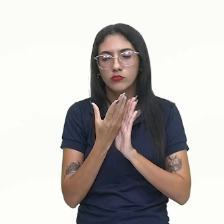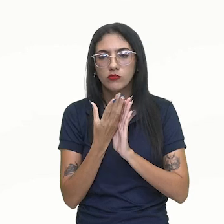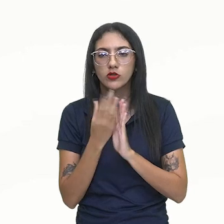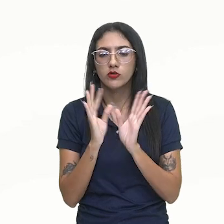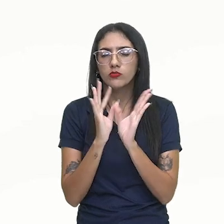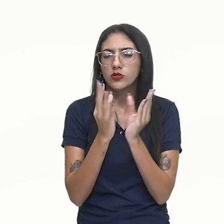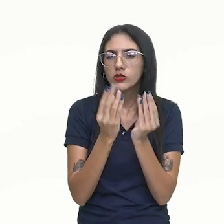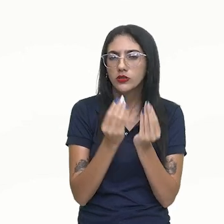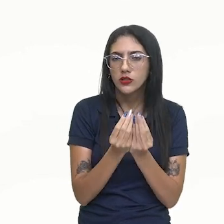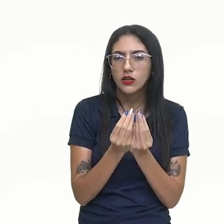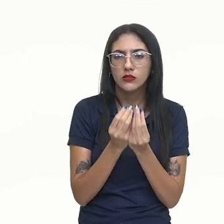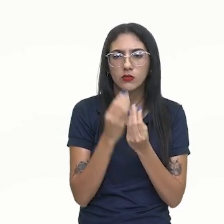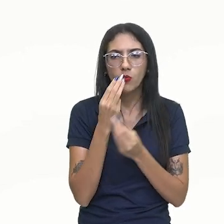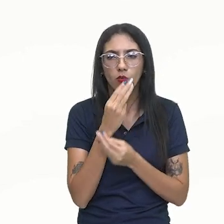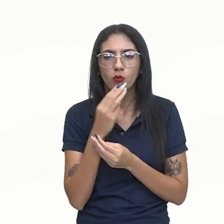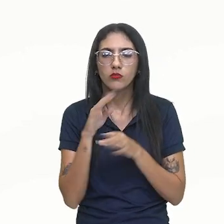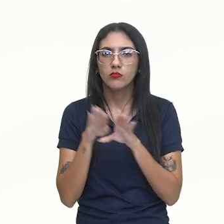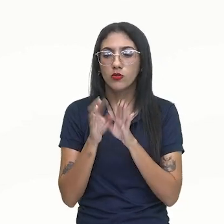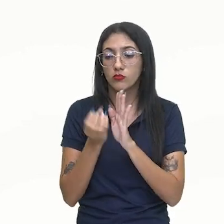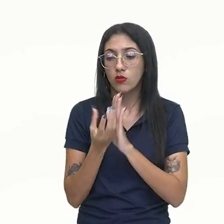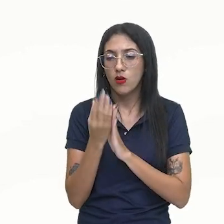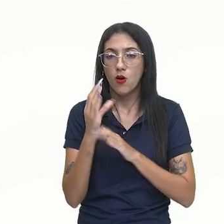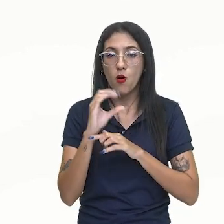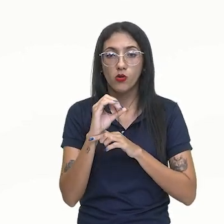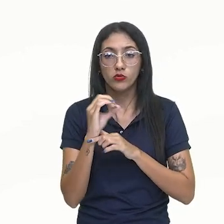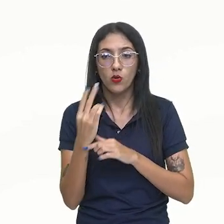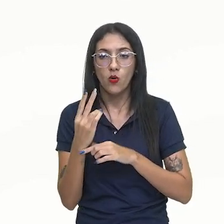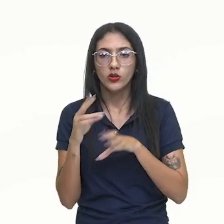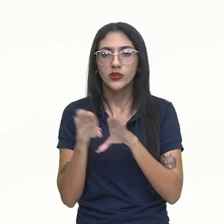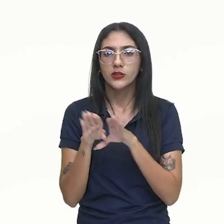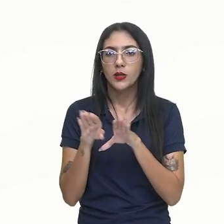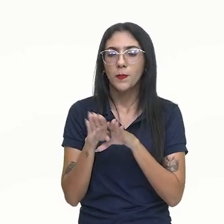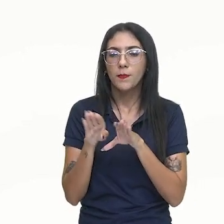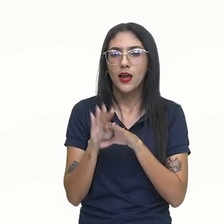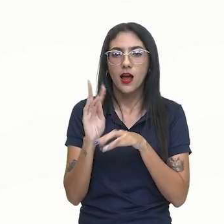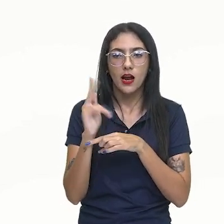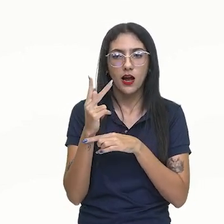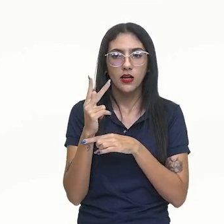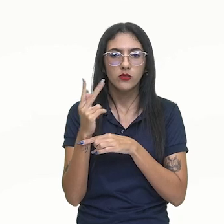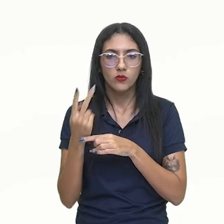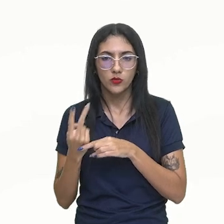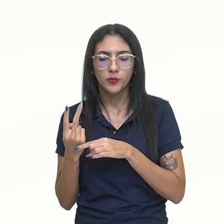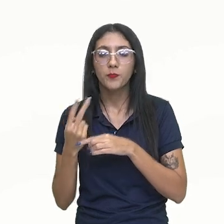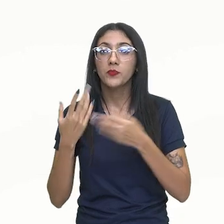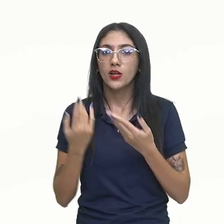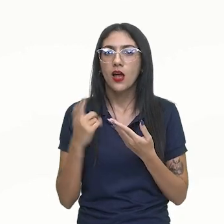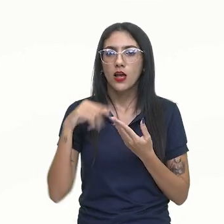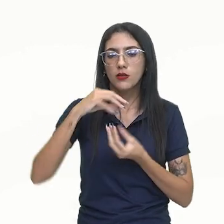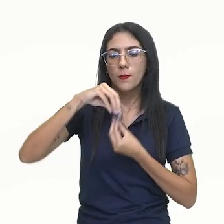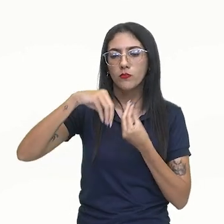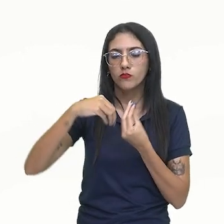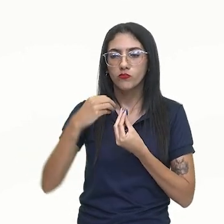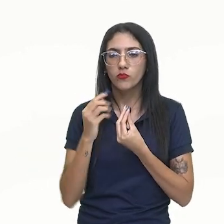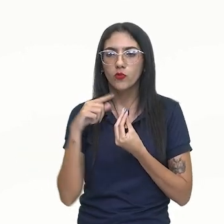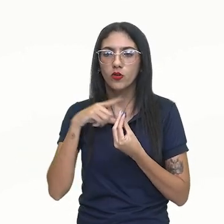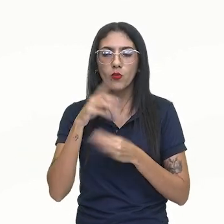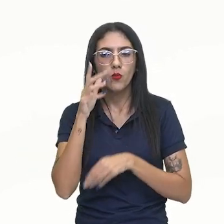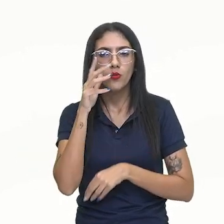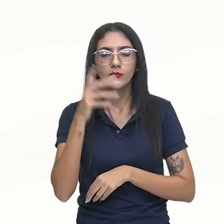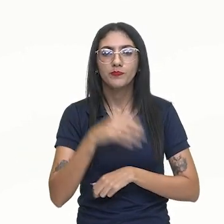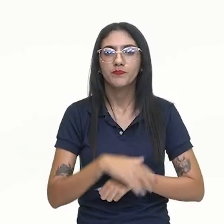glicose, liberação de oxigênio e hidrogênio, tá? Então, esse é o processo de fotossíntese.